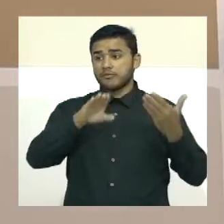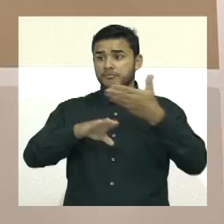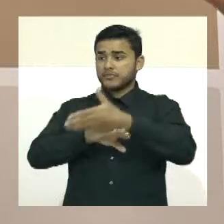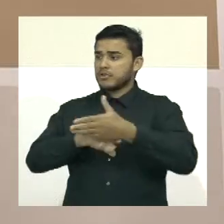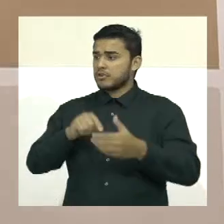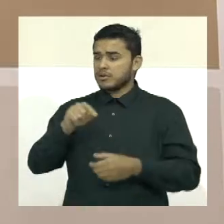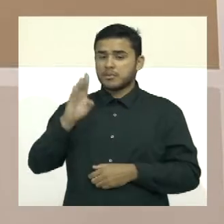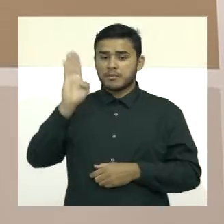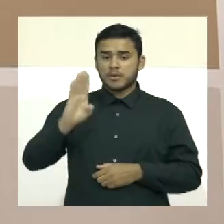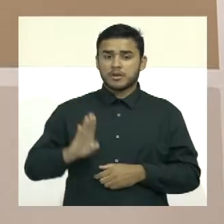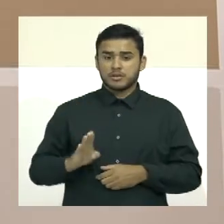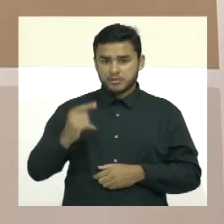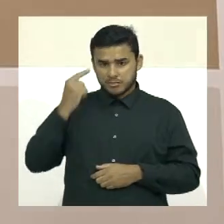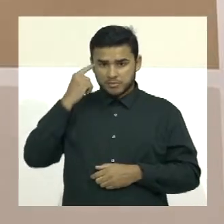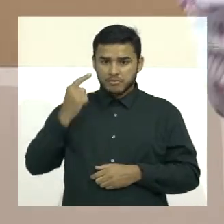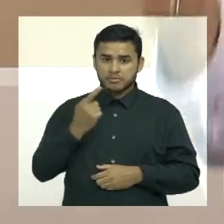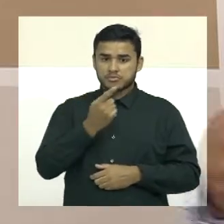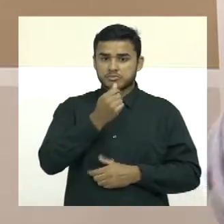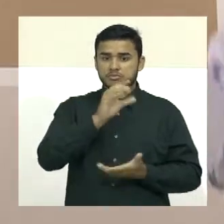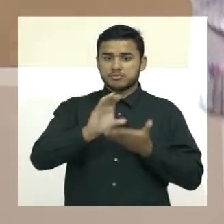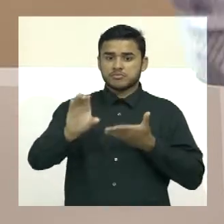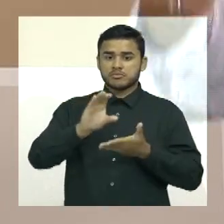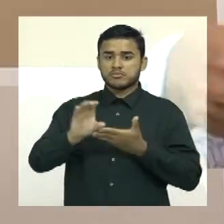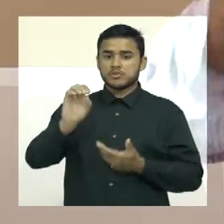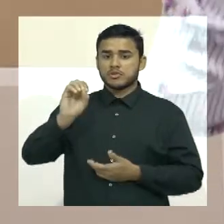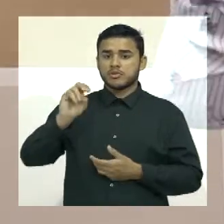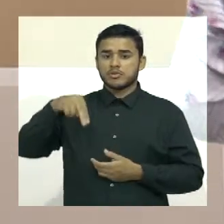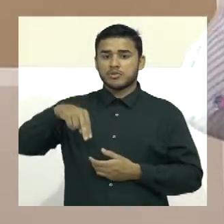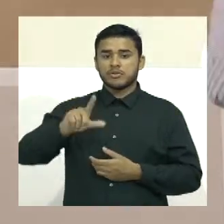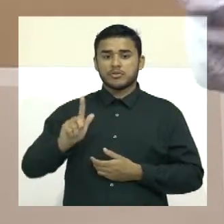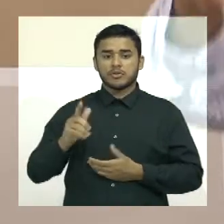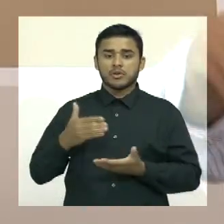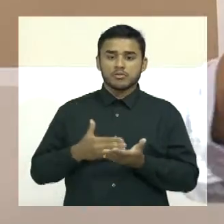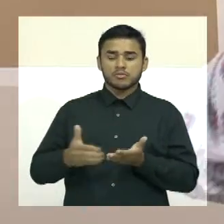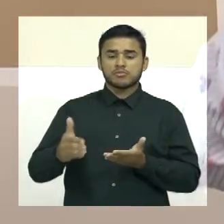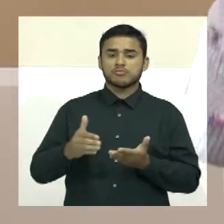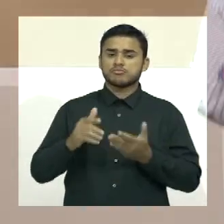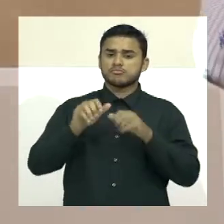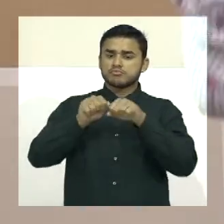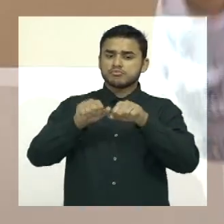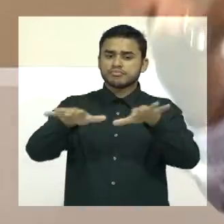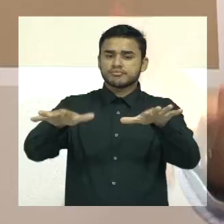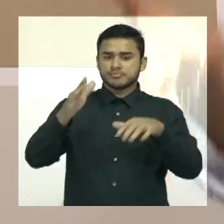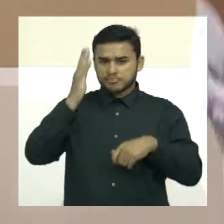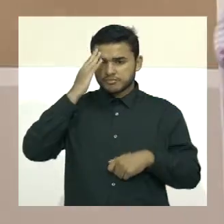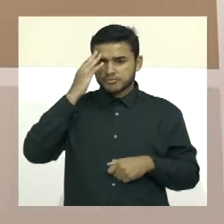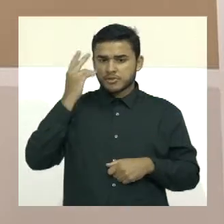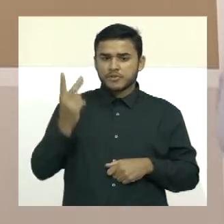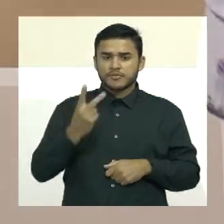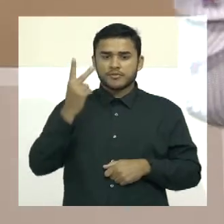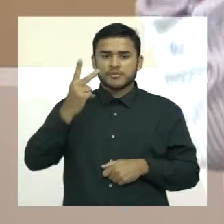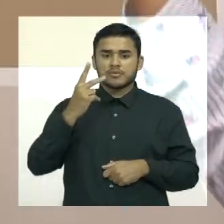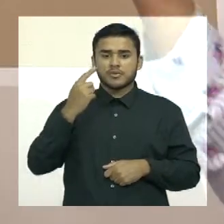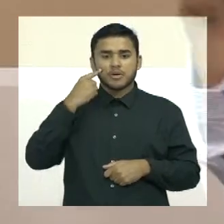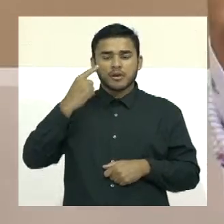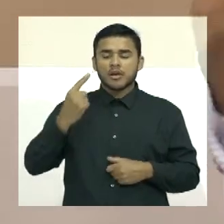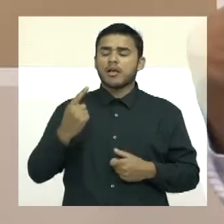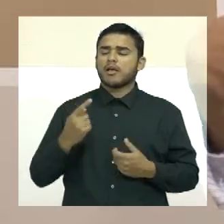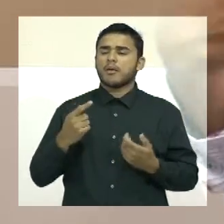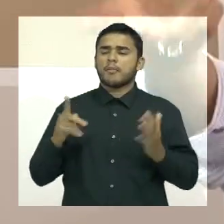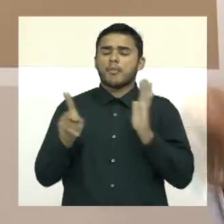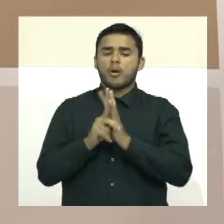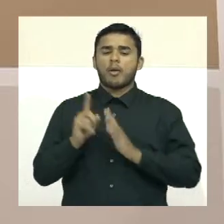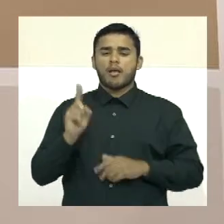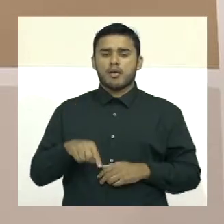que, através de ONGs sustentadas por eles, começam aí disseminar e valorizar a ideia, embelezar